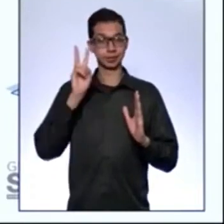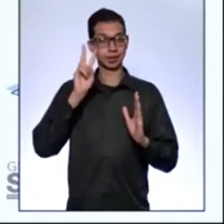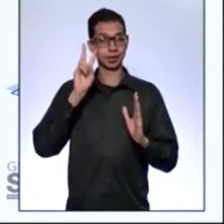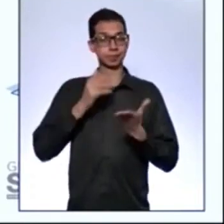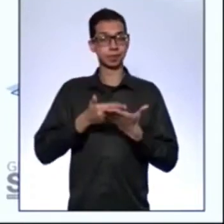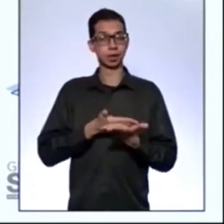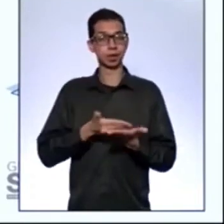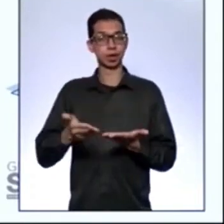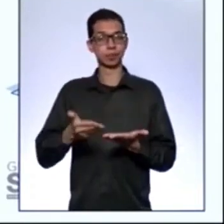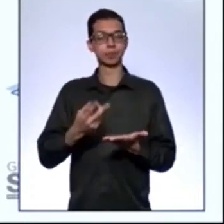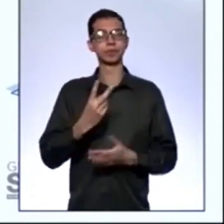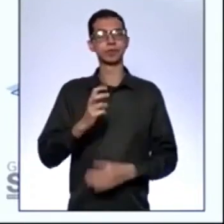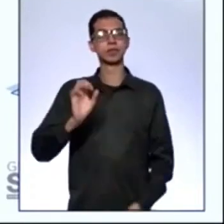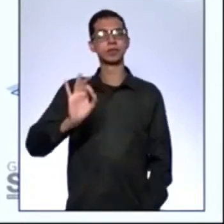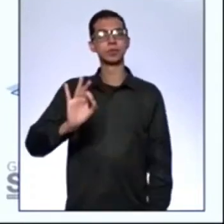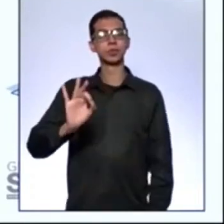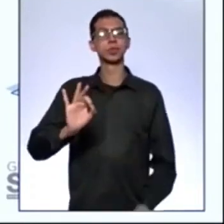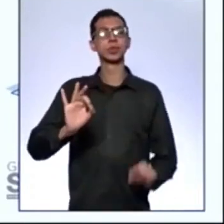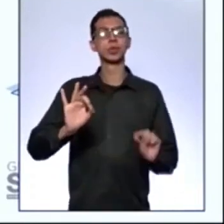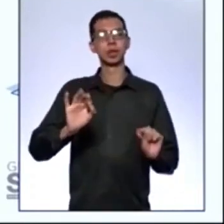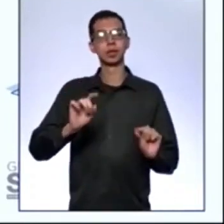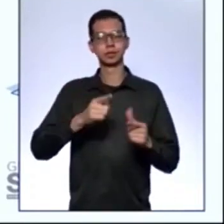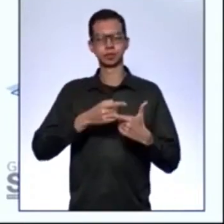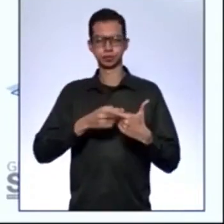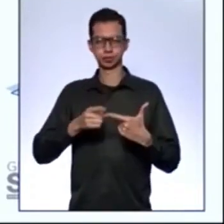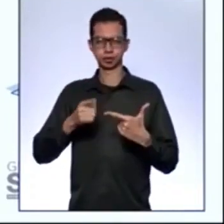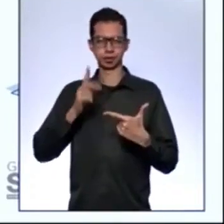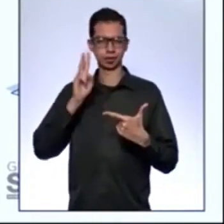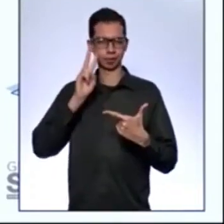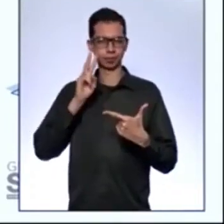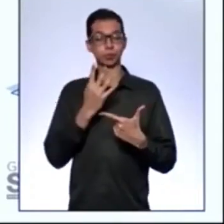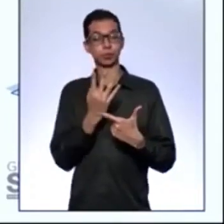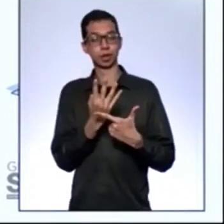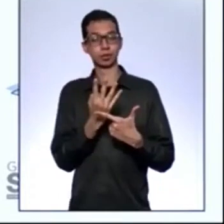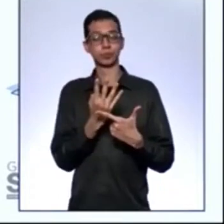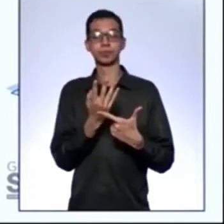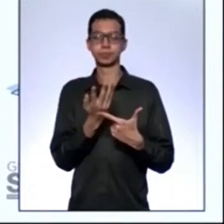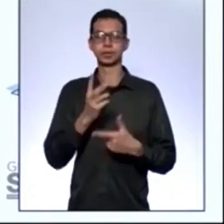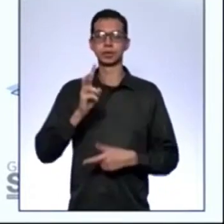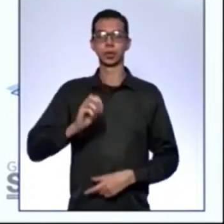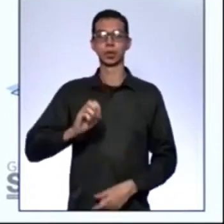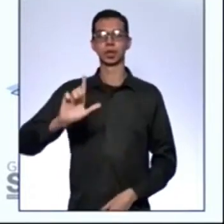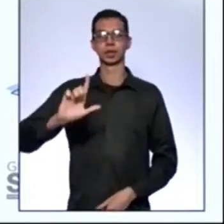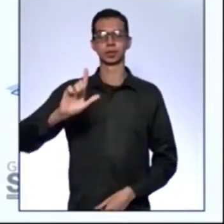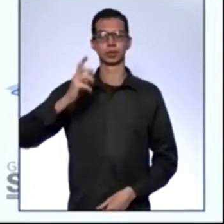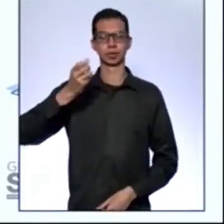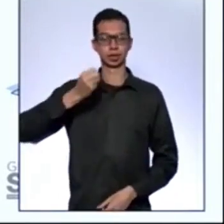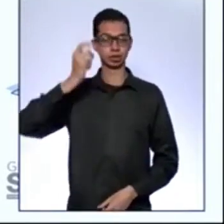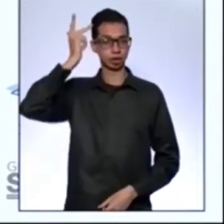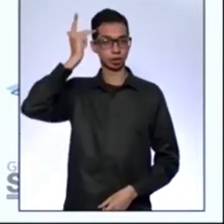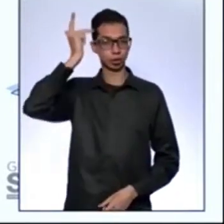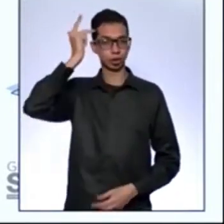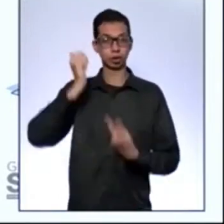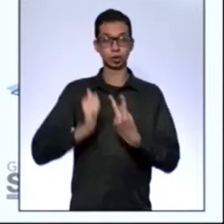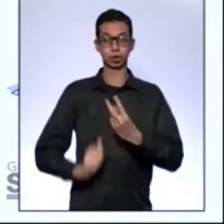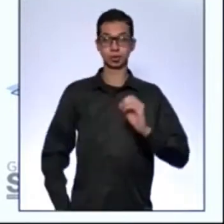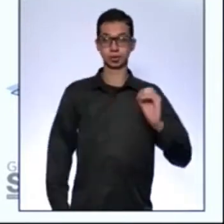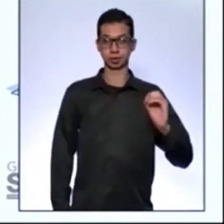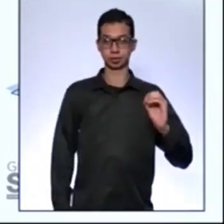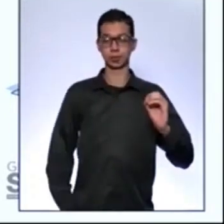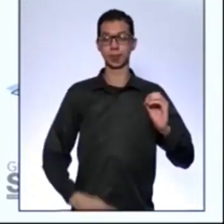começando vinte cem porcento era só dividir por quatro 50 litros de leite natural 200 -